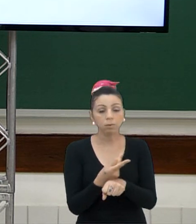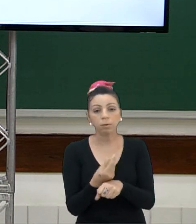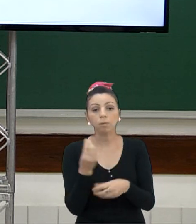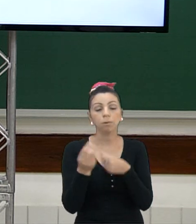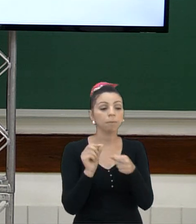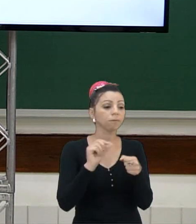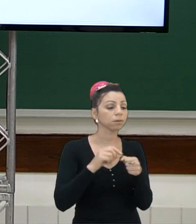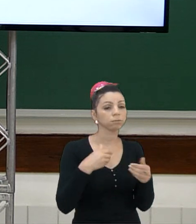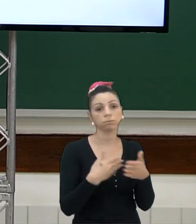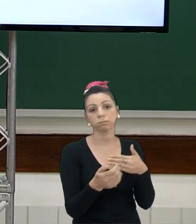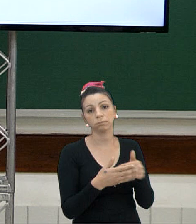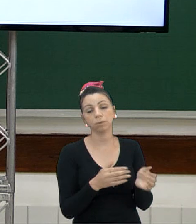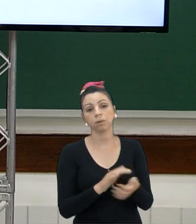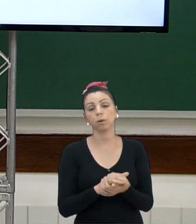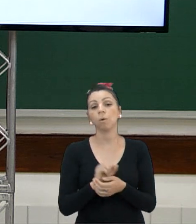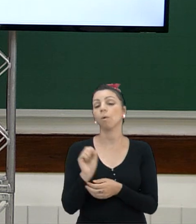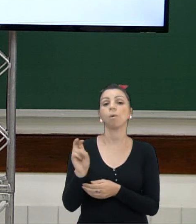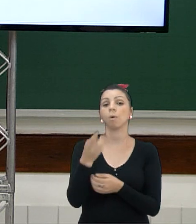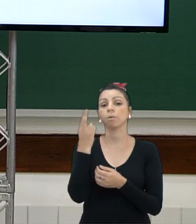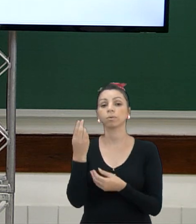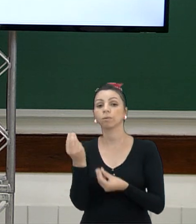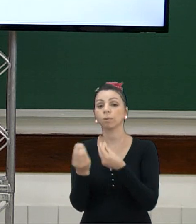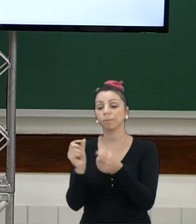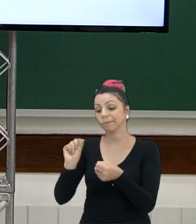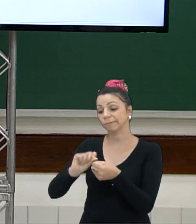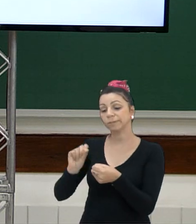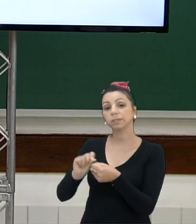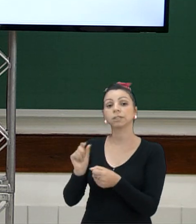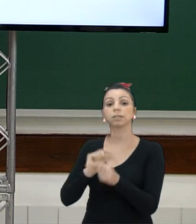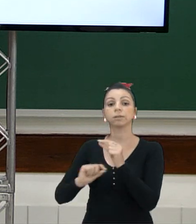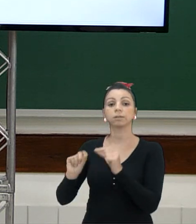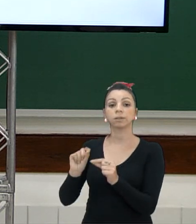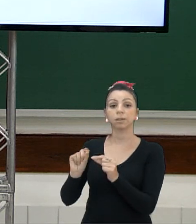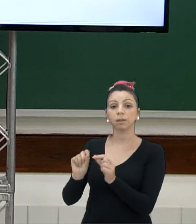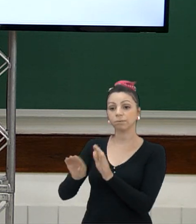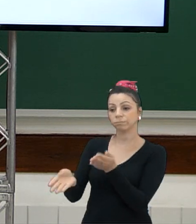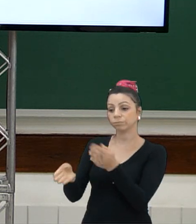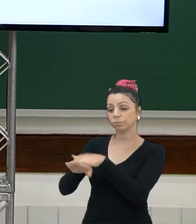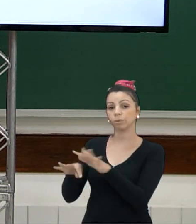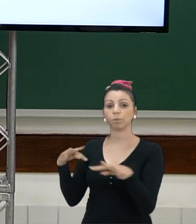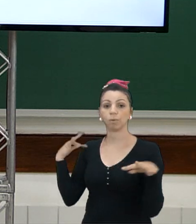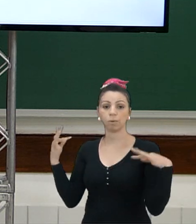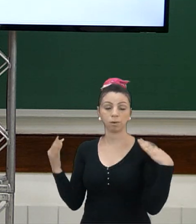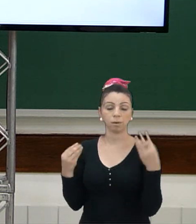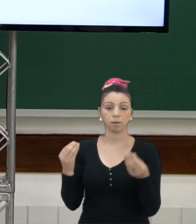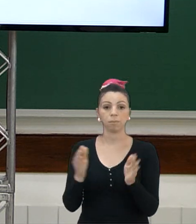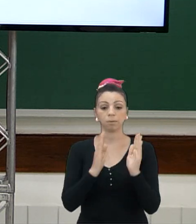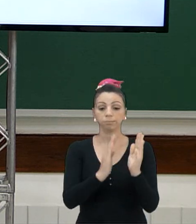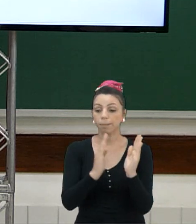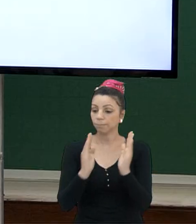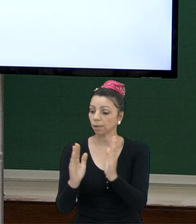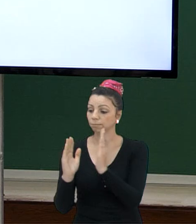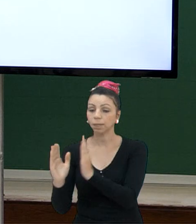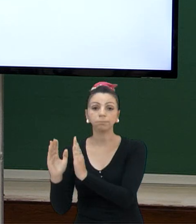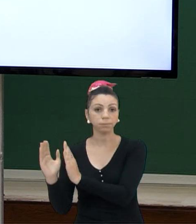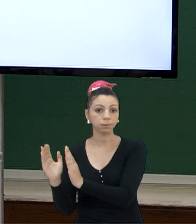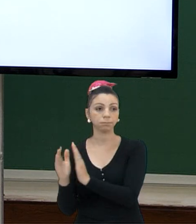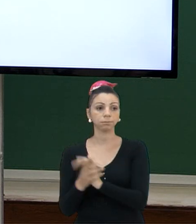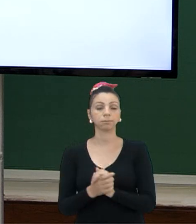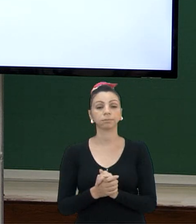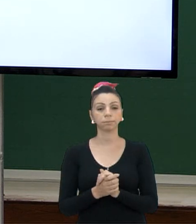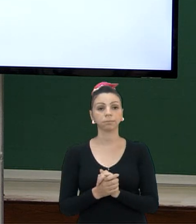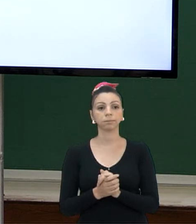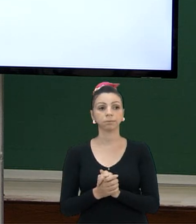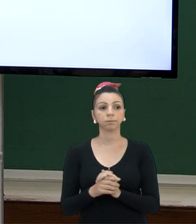como fazer folheto turístico. Você vai encontrar ali o passo a passo de como você pode fazer esse folheto turístico.